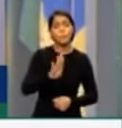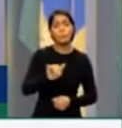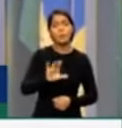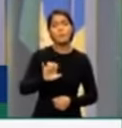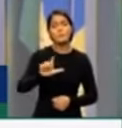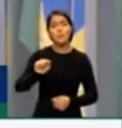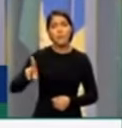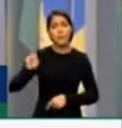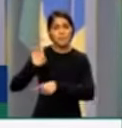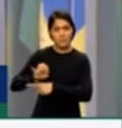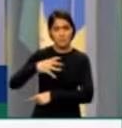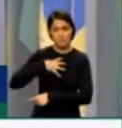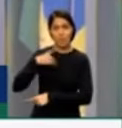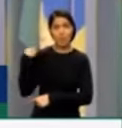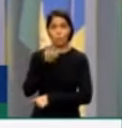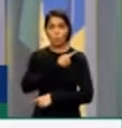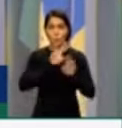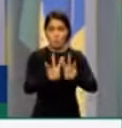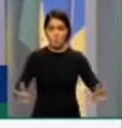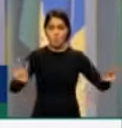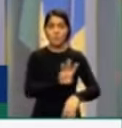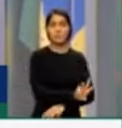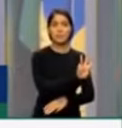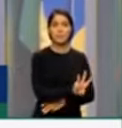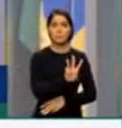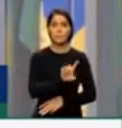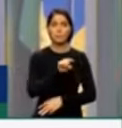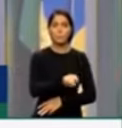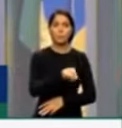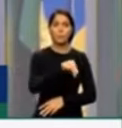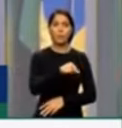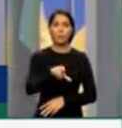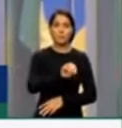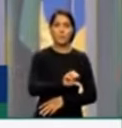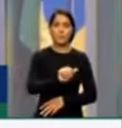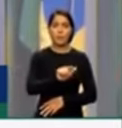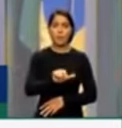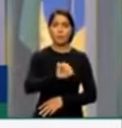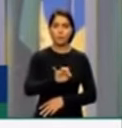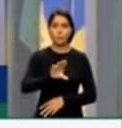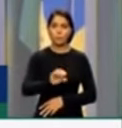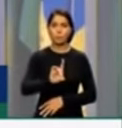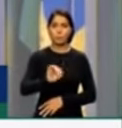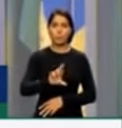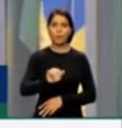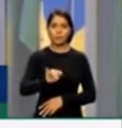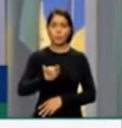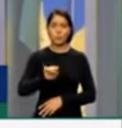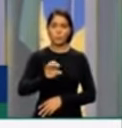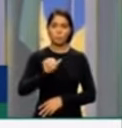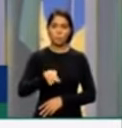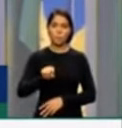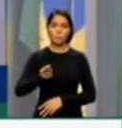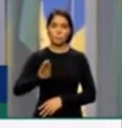Bahia lançando um site que o www não ao veto rateio.com.br todos os deputados